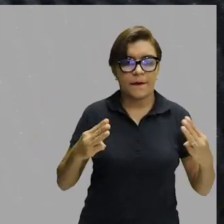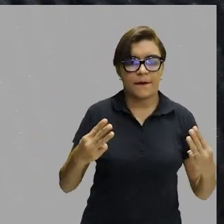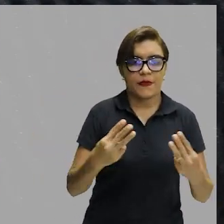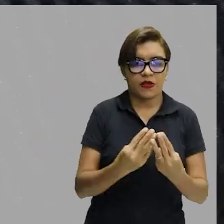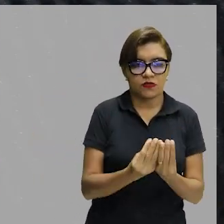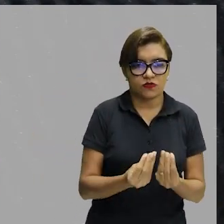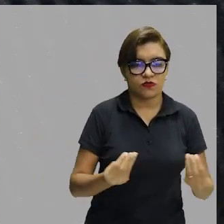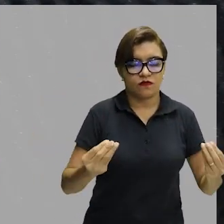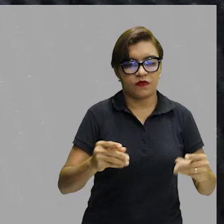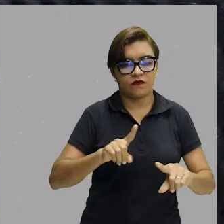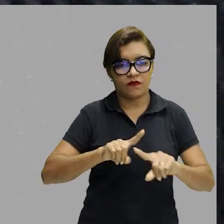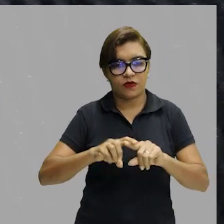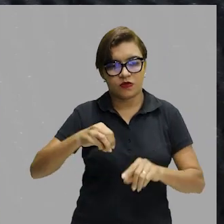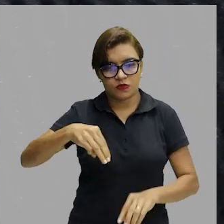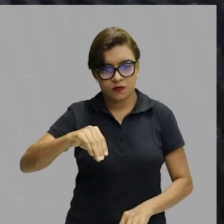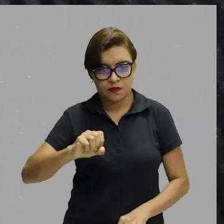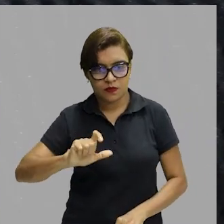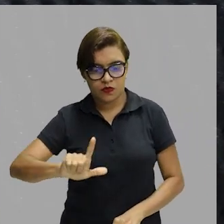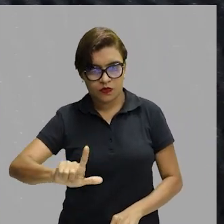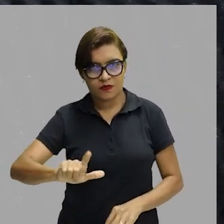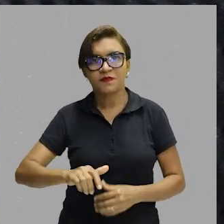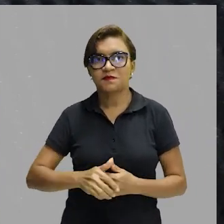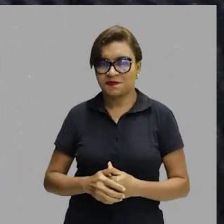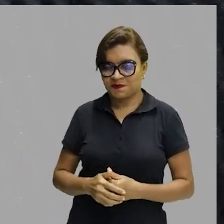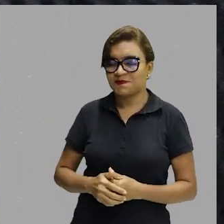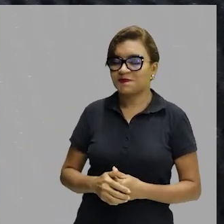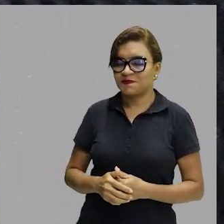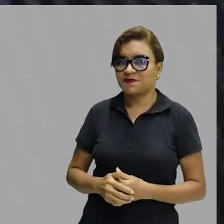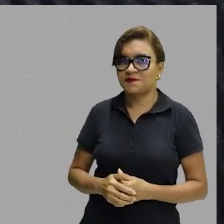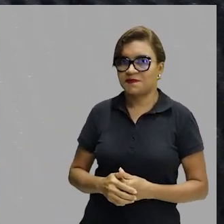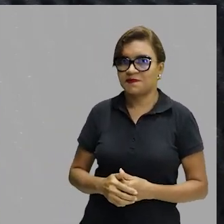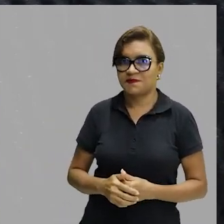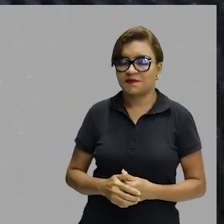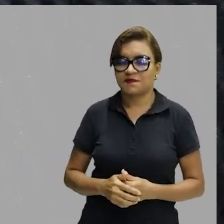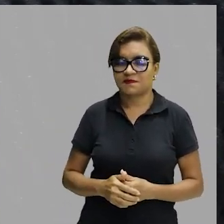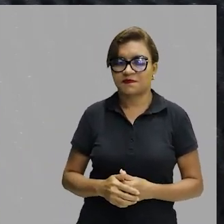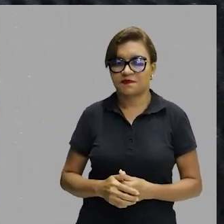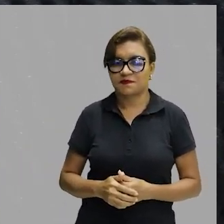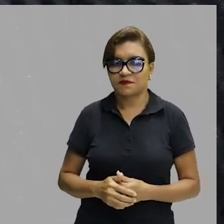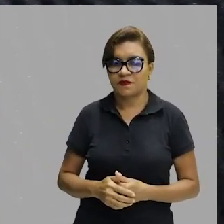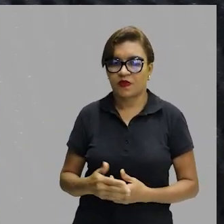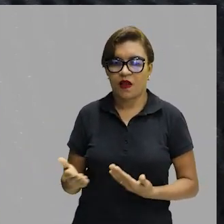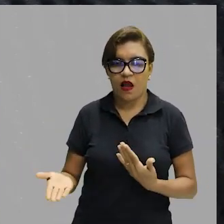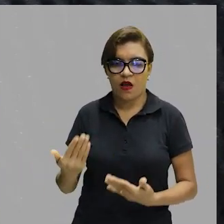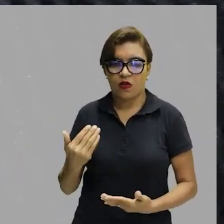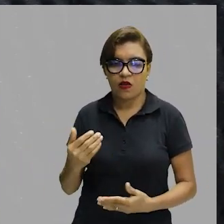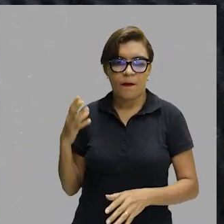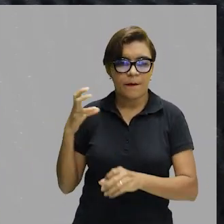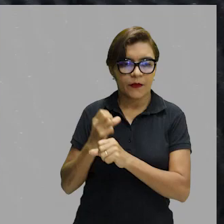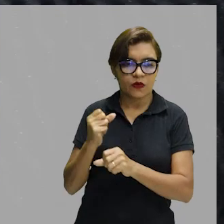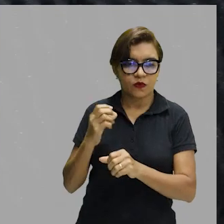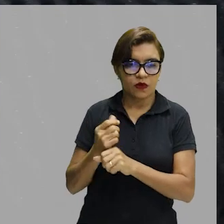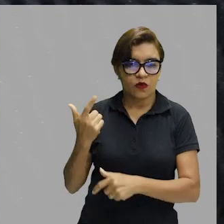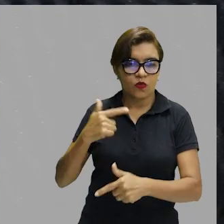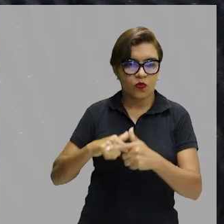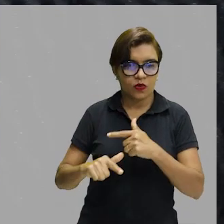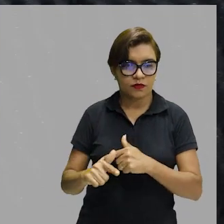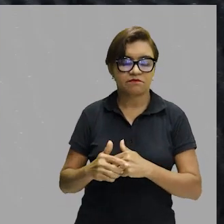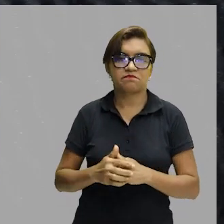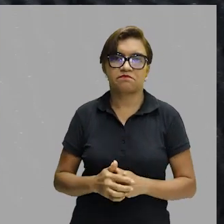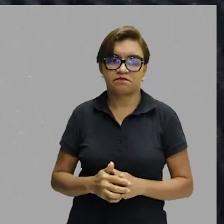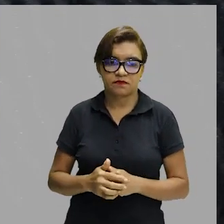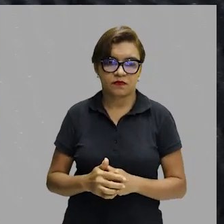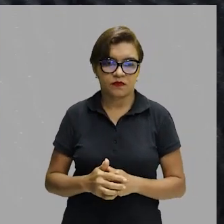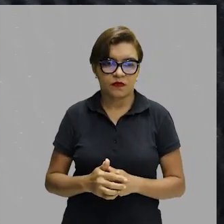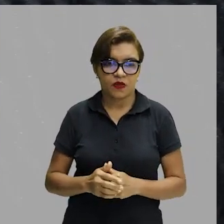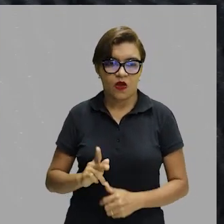gramas, vezes o mol, a massa molar do soluto. Vamos pegar as informações e jogar na fórmula, tá bom?